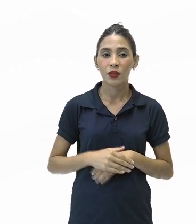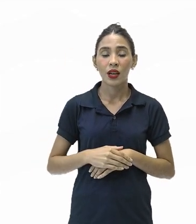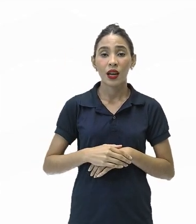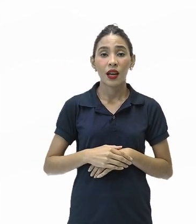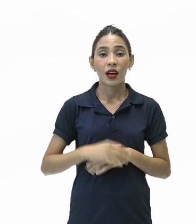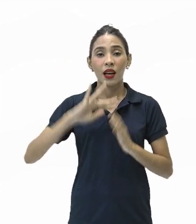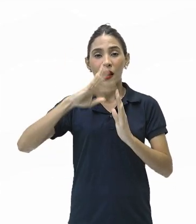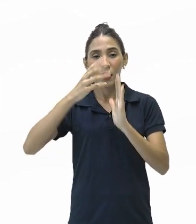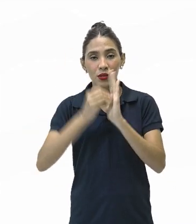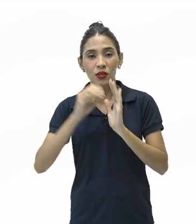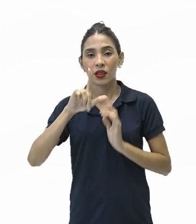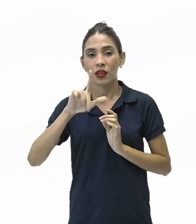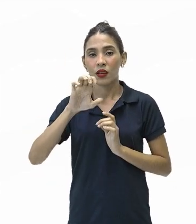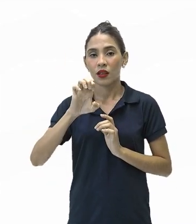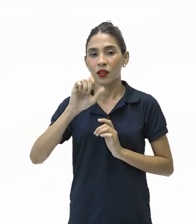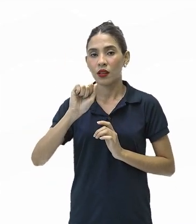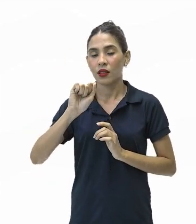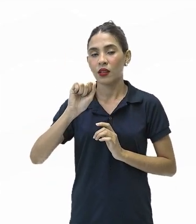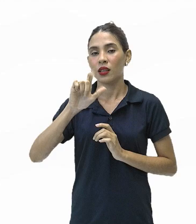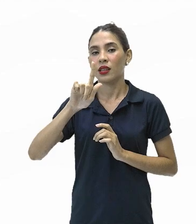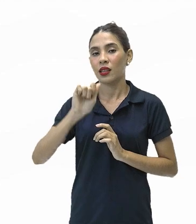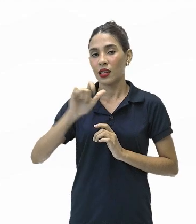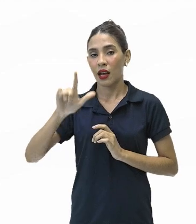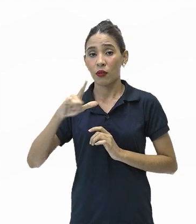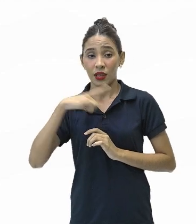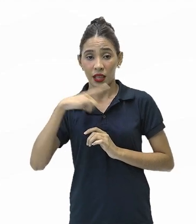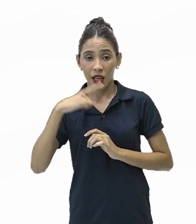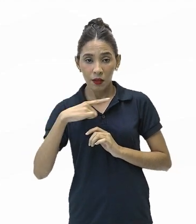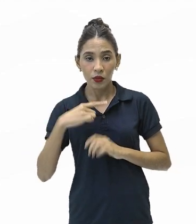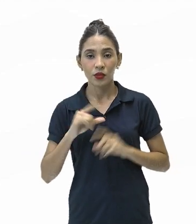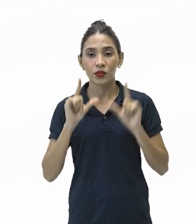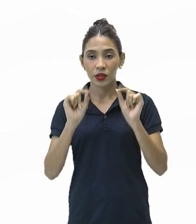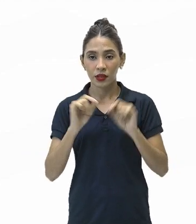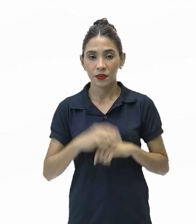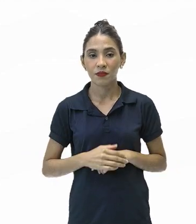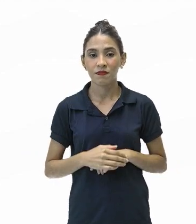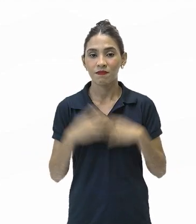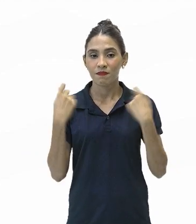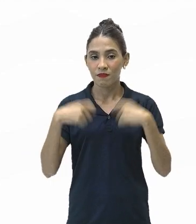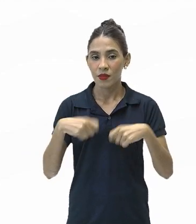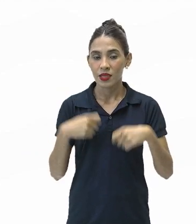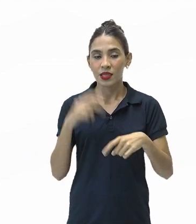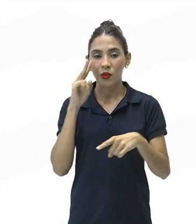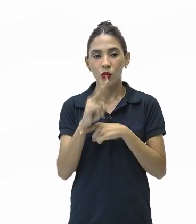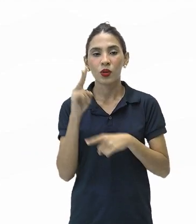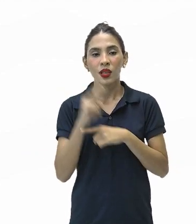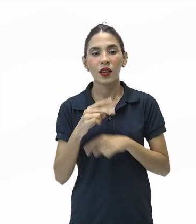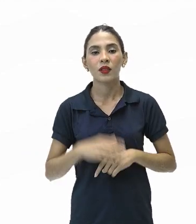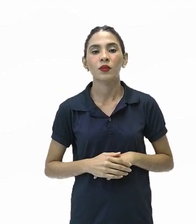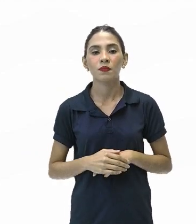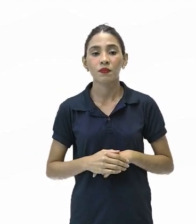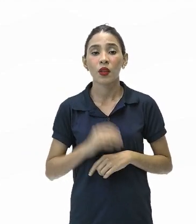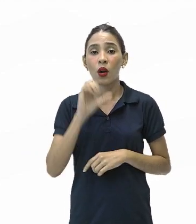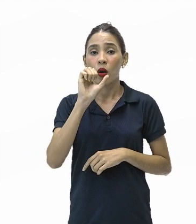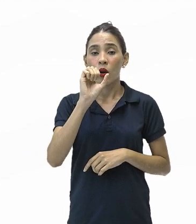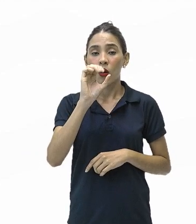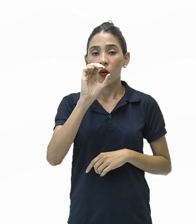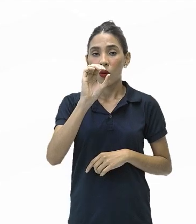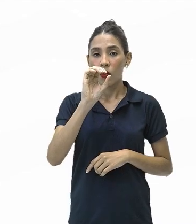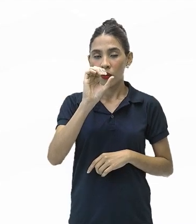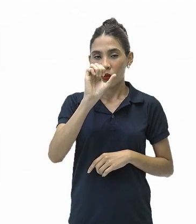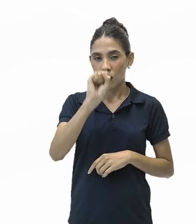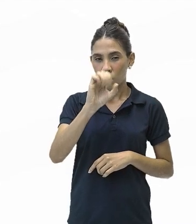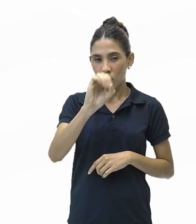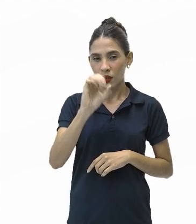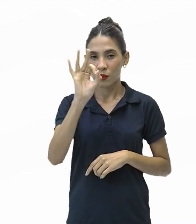Amazônia Legal, nós temos na propriedade, a reserva legal ela tem que ser mantida em 80% da